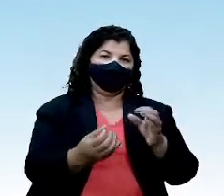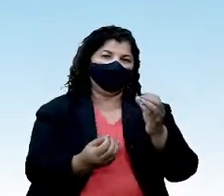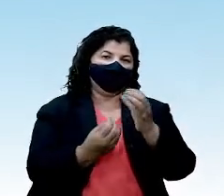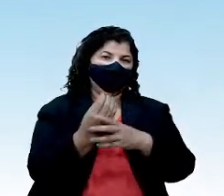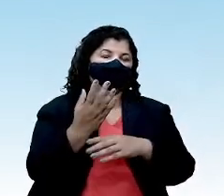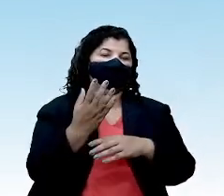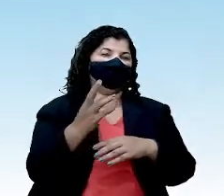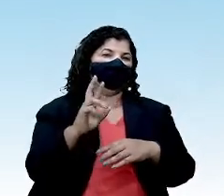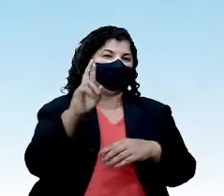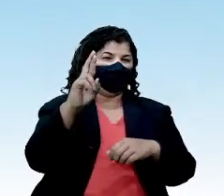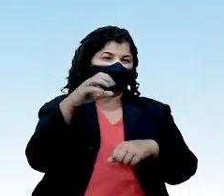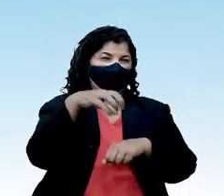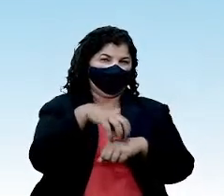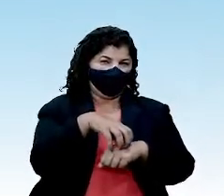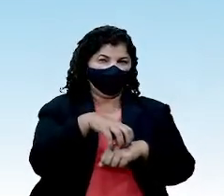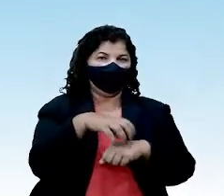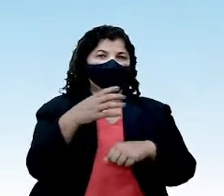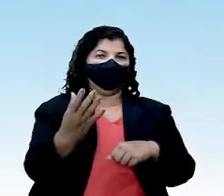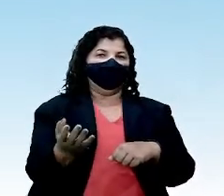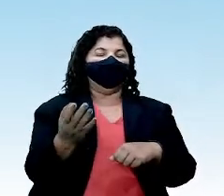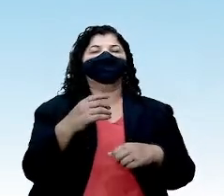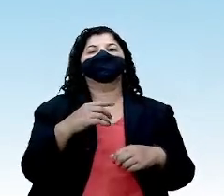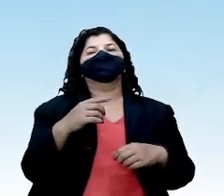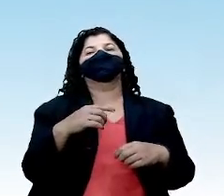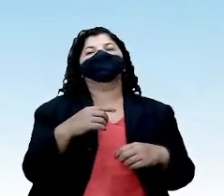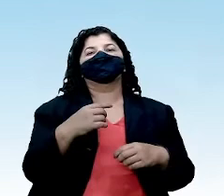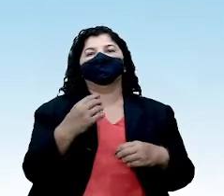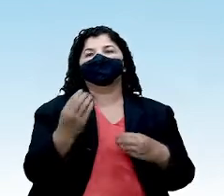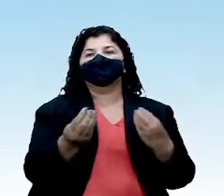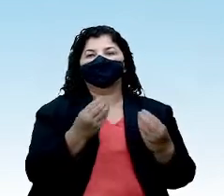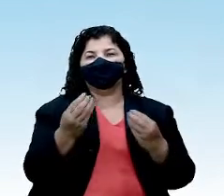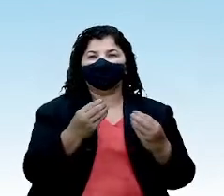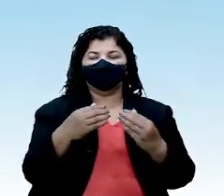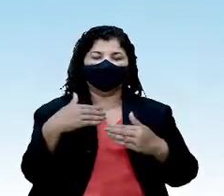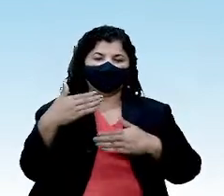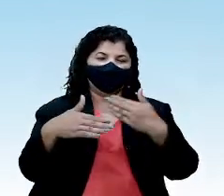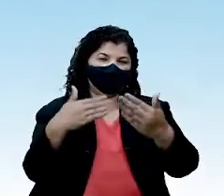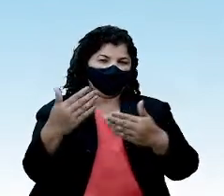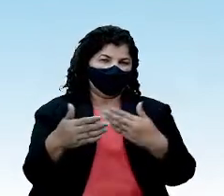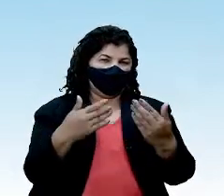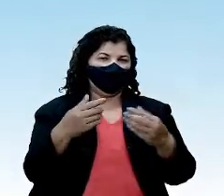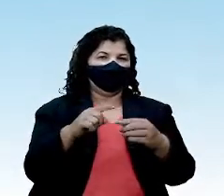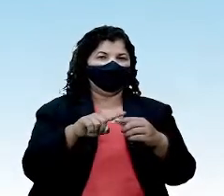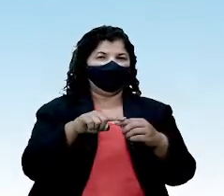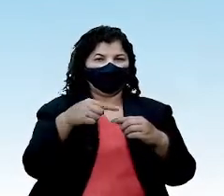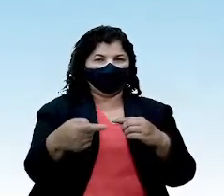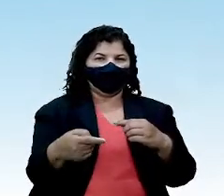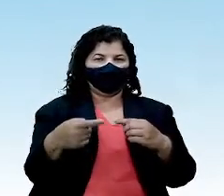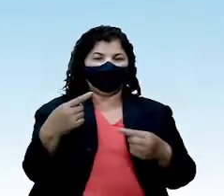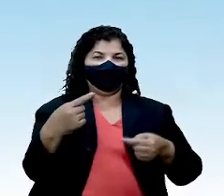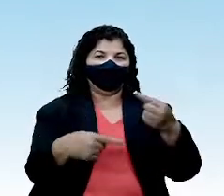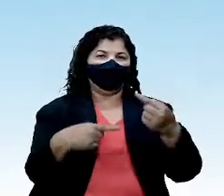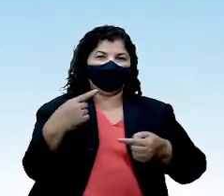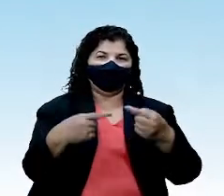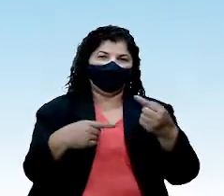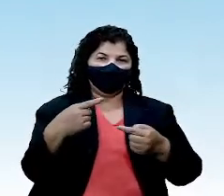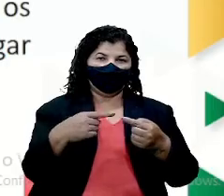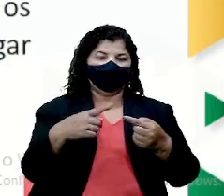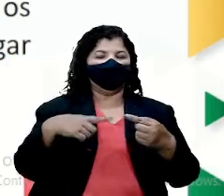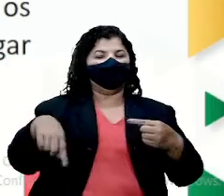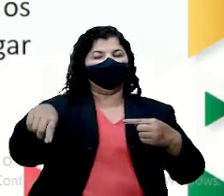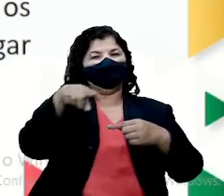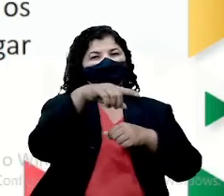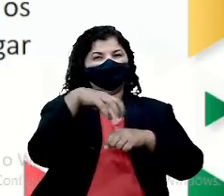absolutismo. Então, durante o processo de centralização política, né? Então, algumas das